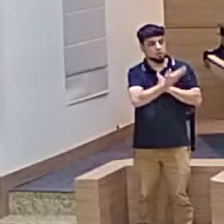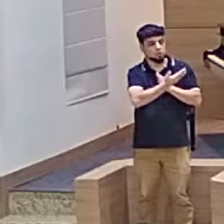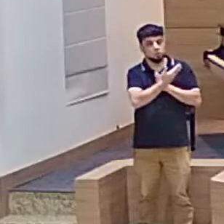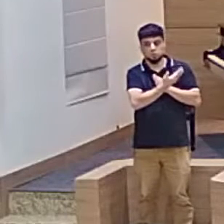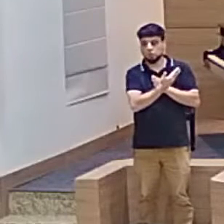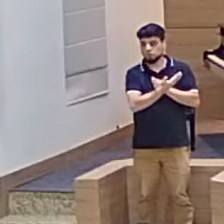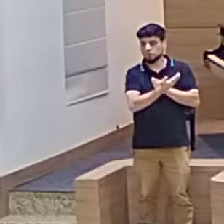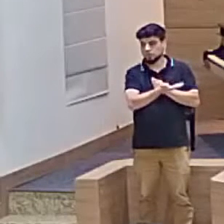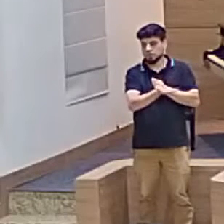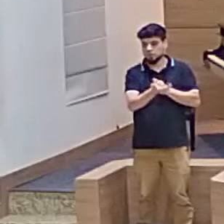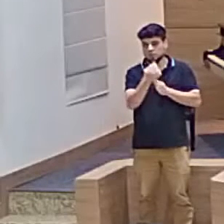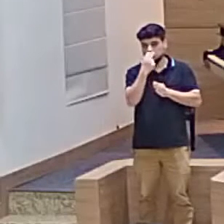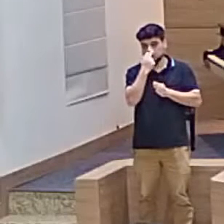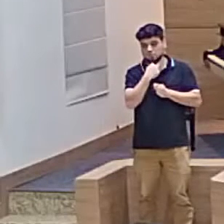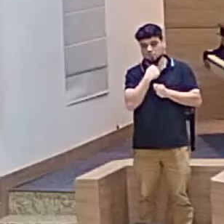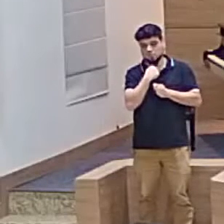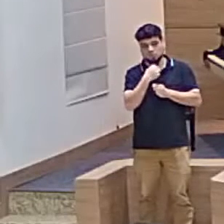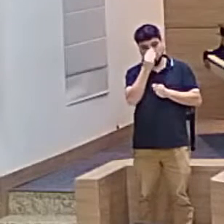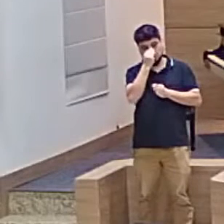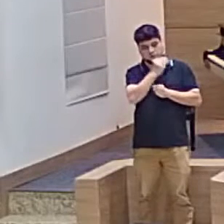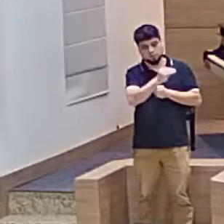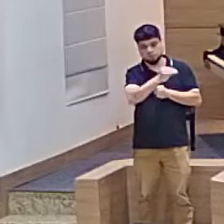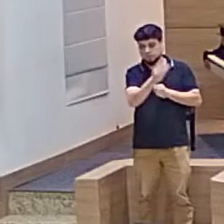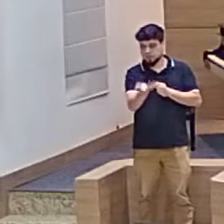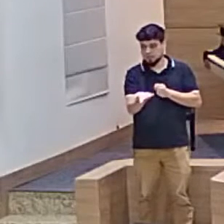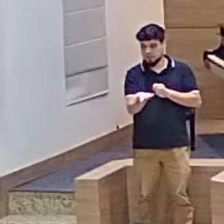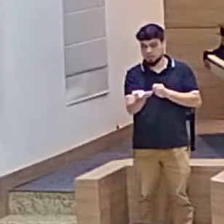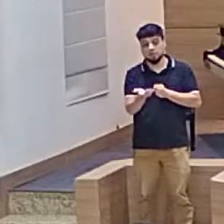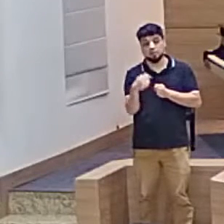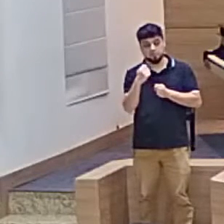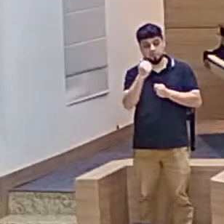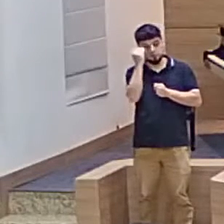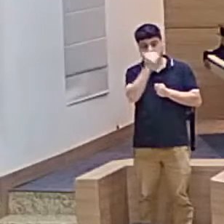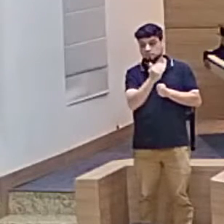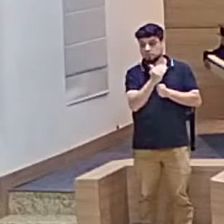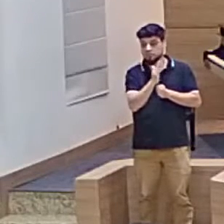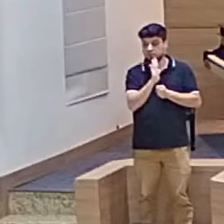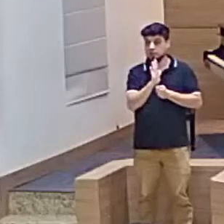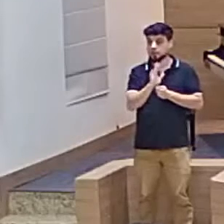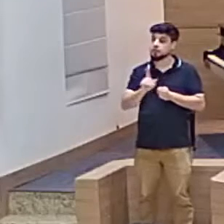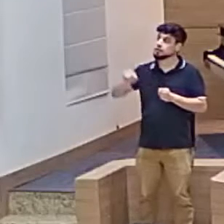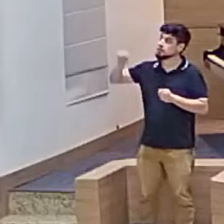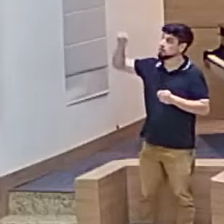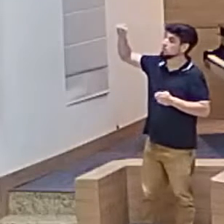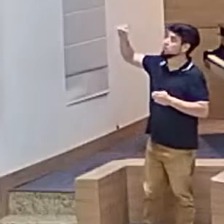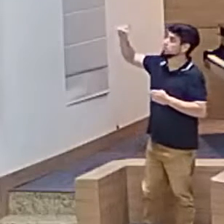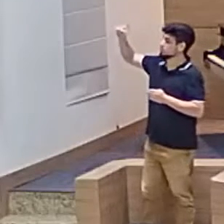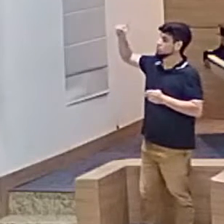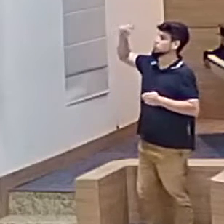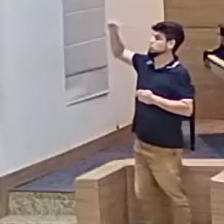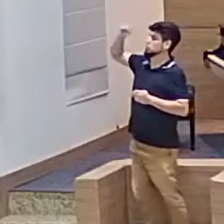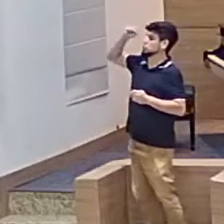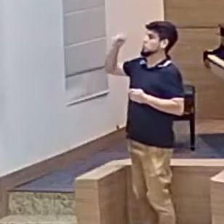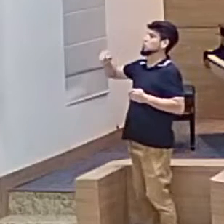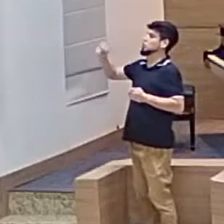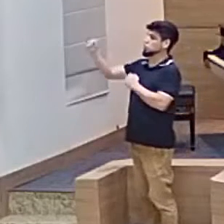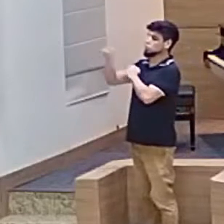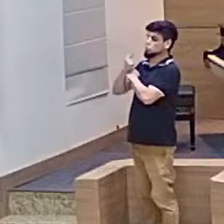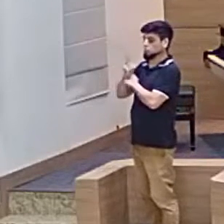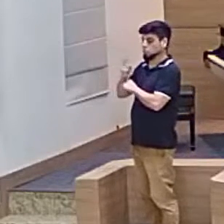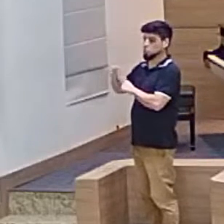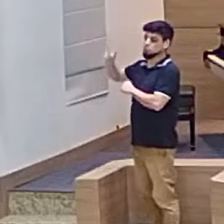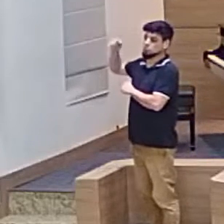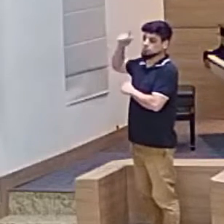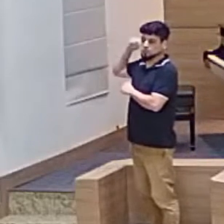sem Existe algum bem fazer eu preciso de alguma maneira referenciá-los mas eu não posso também deixar o Deus de Israel porque afinal de contas